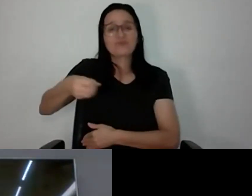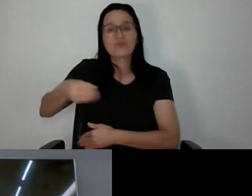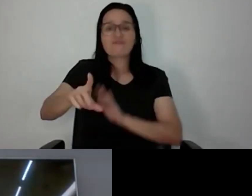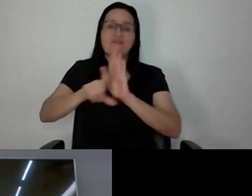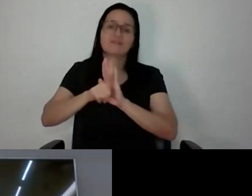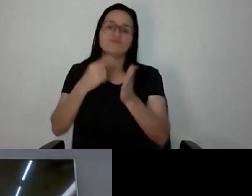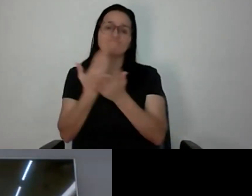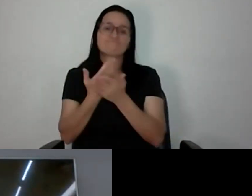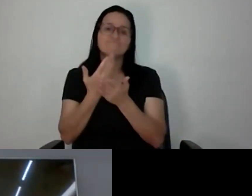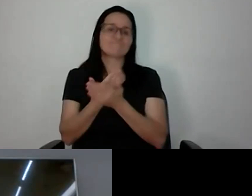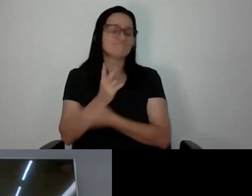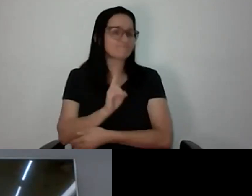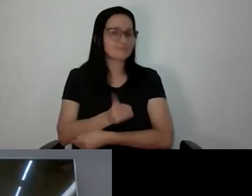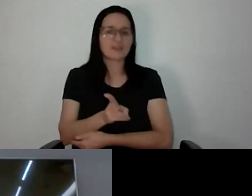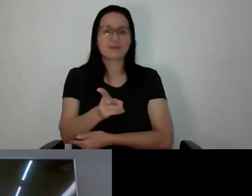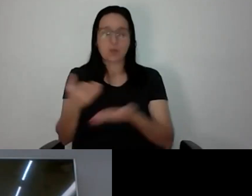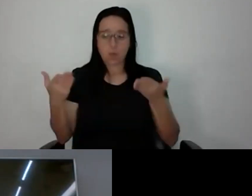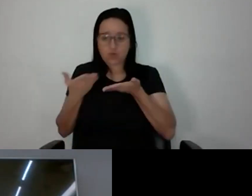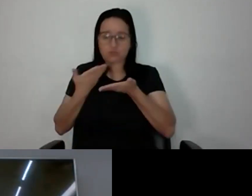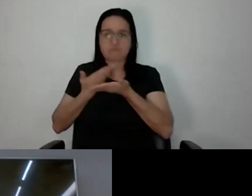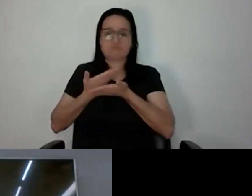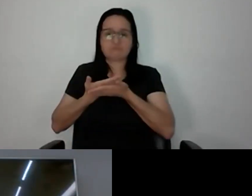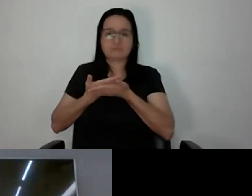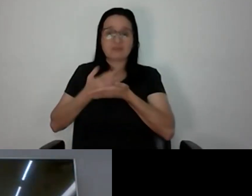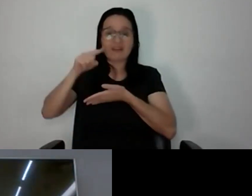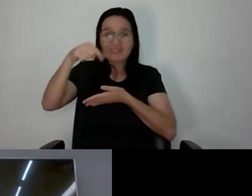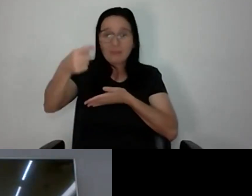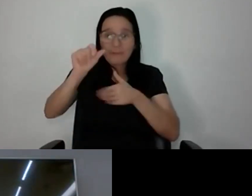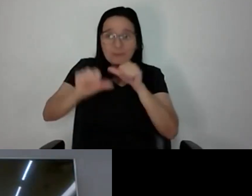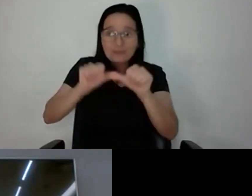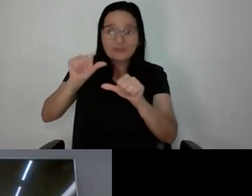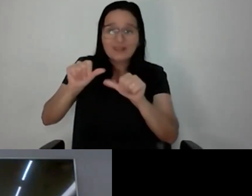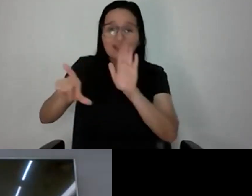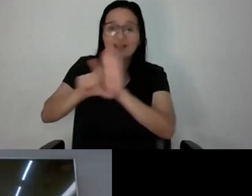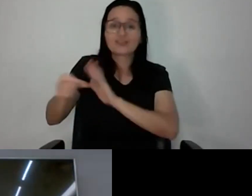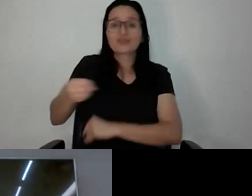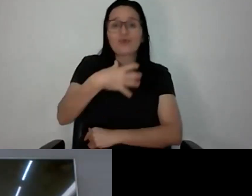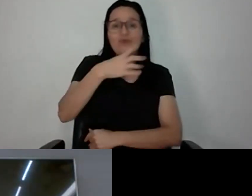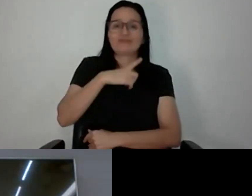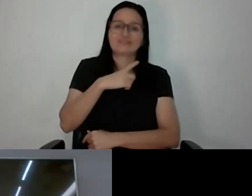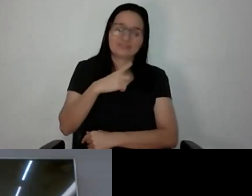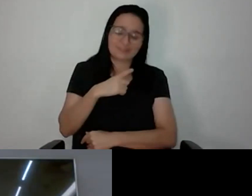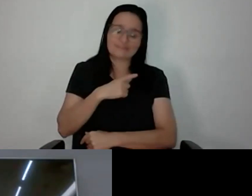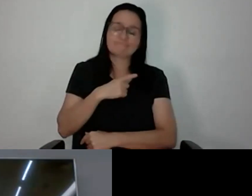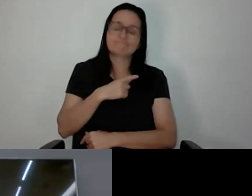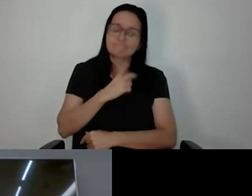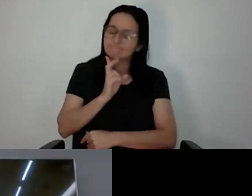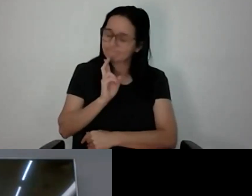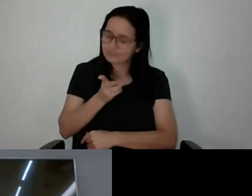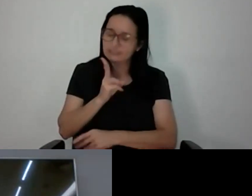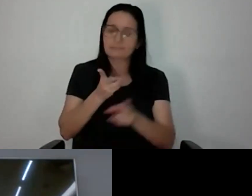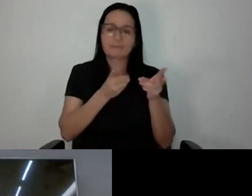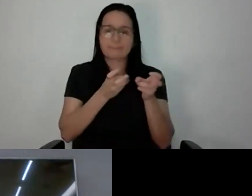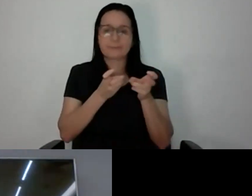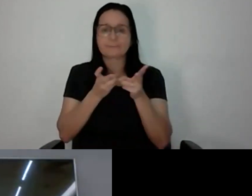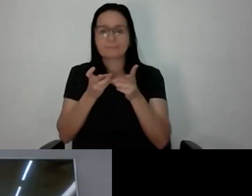assim, a gente estudou uma coisa hoje, daqui a pouco já tá desatualizado, a gente precisa se atualizar. Eu, na